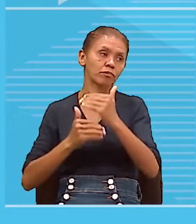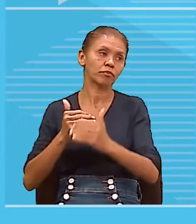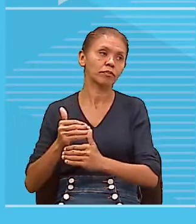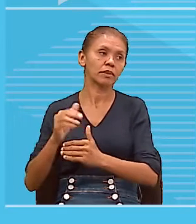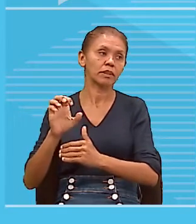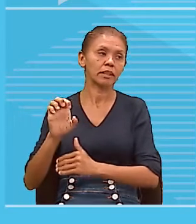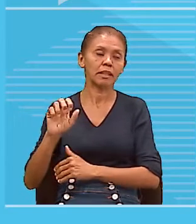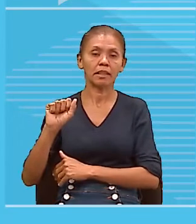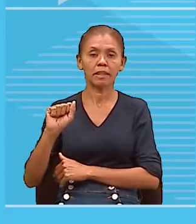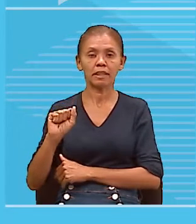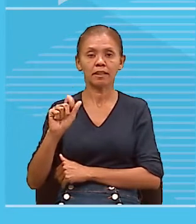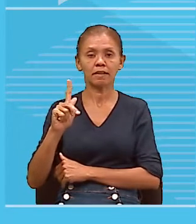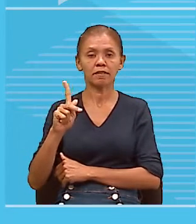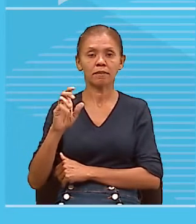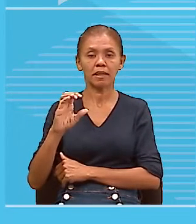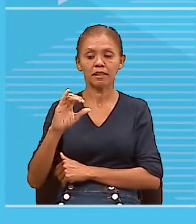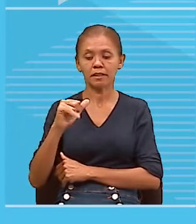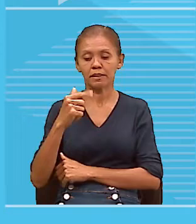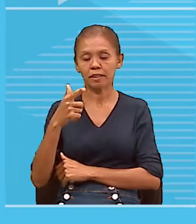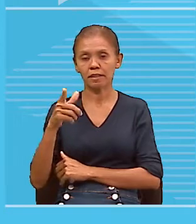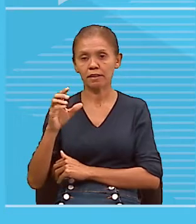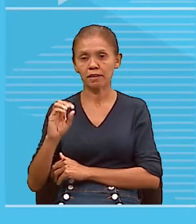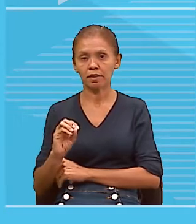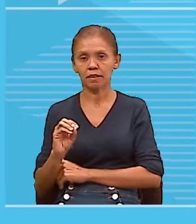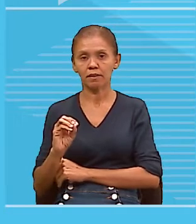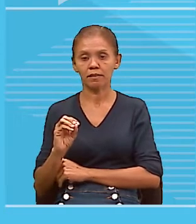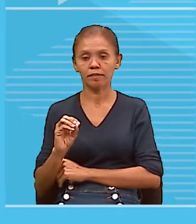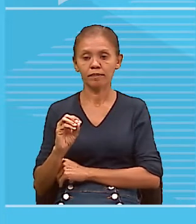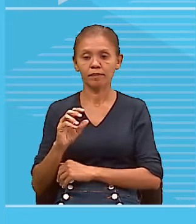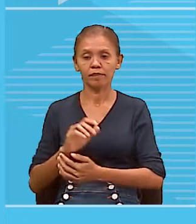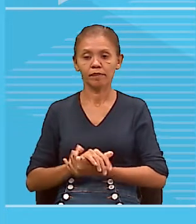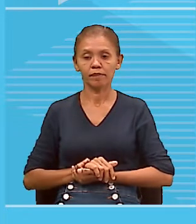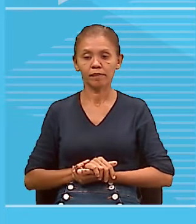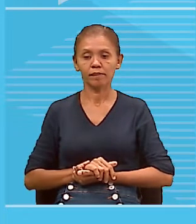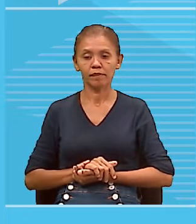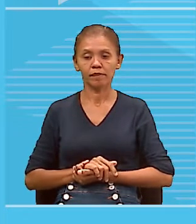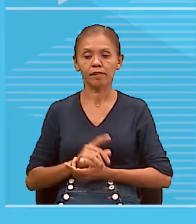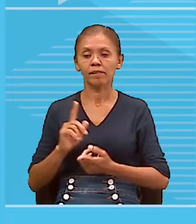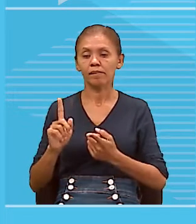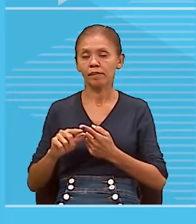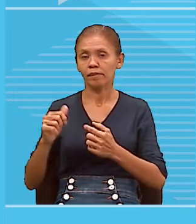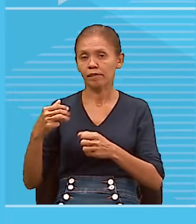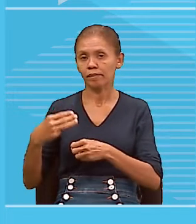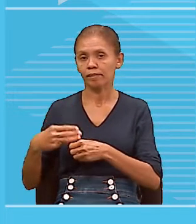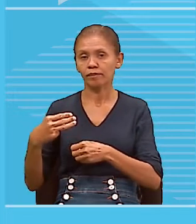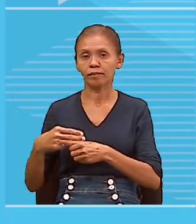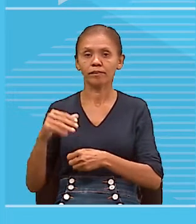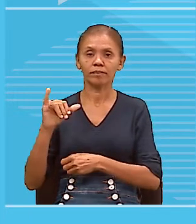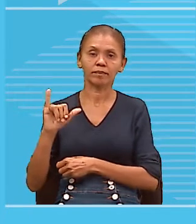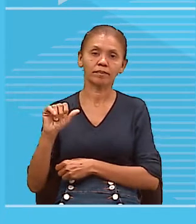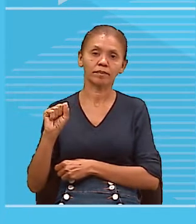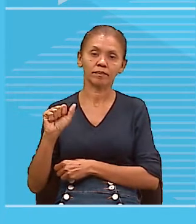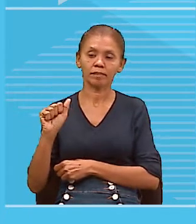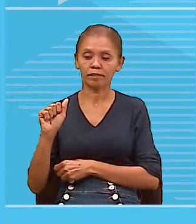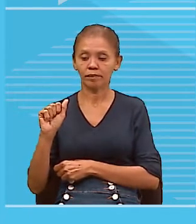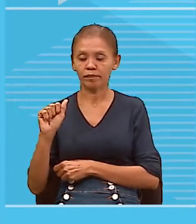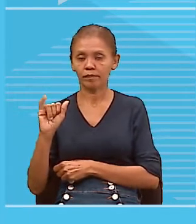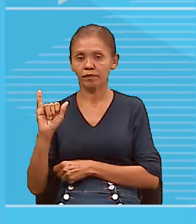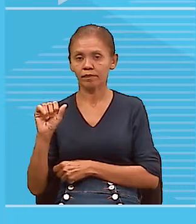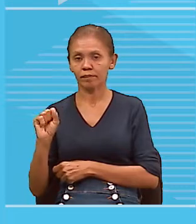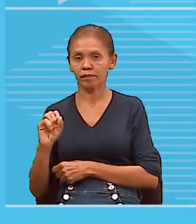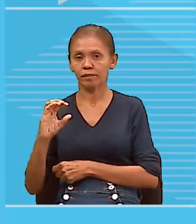Lembrando que essa especiação Opa turma que tá em Isaías Coelho É isso mesmo Adriana obrigada